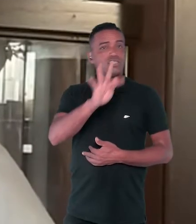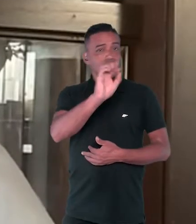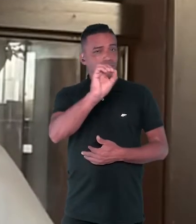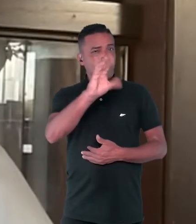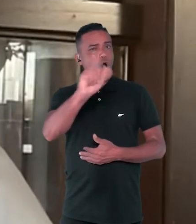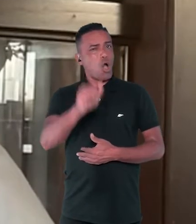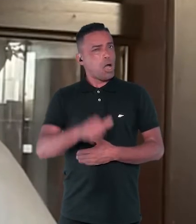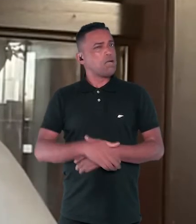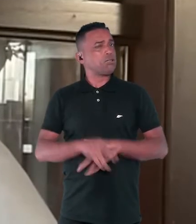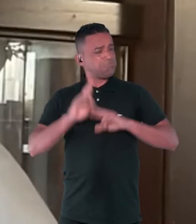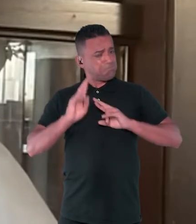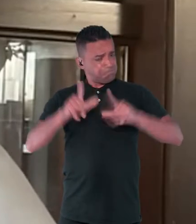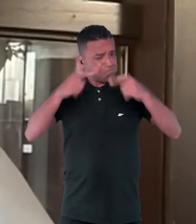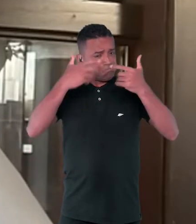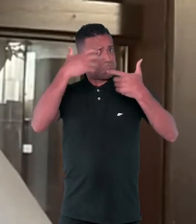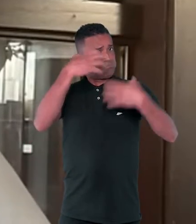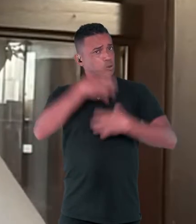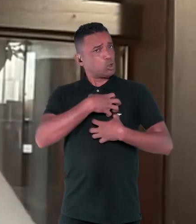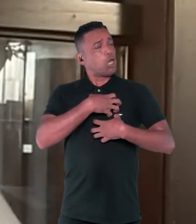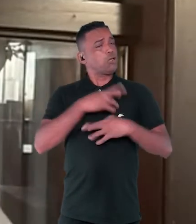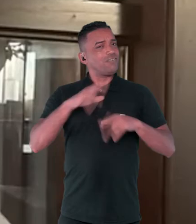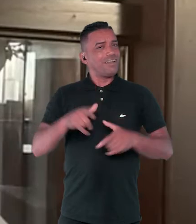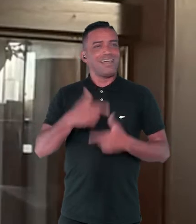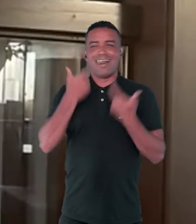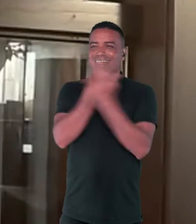aqui é diferenciado.